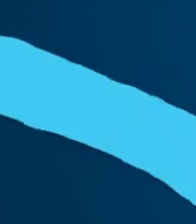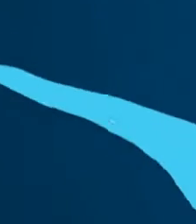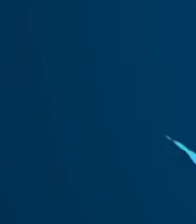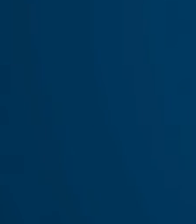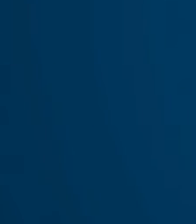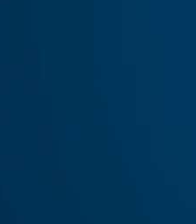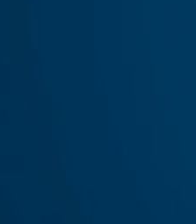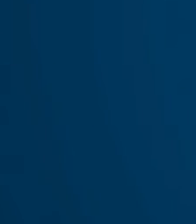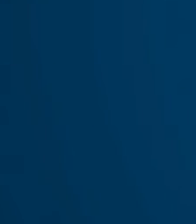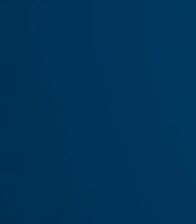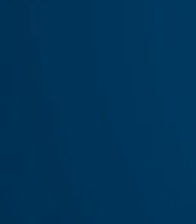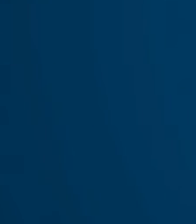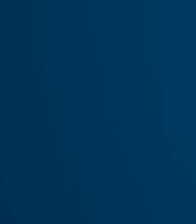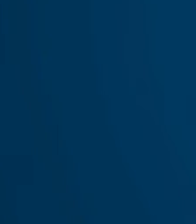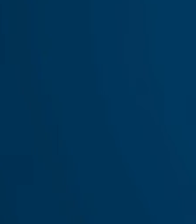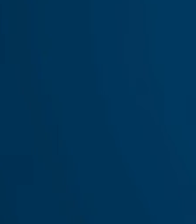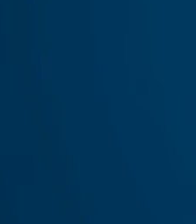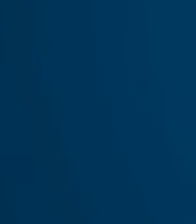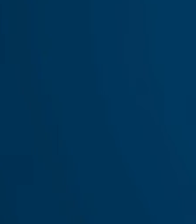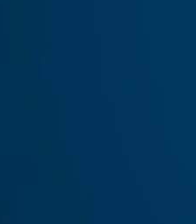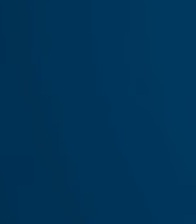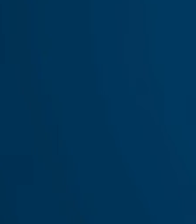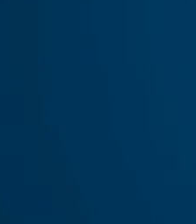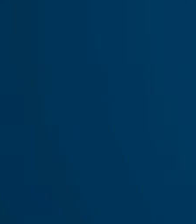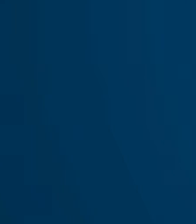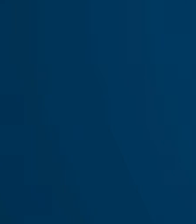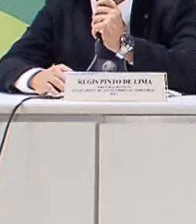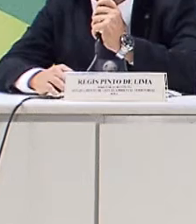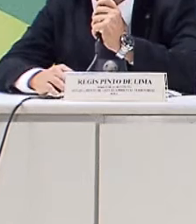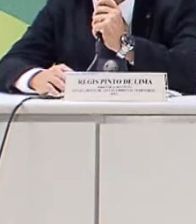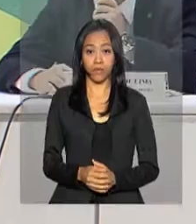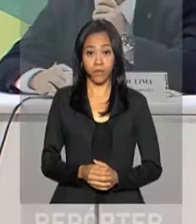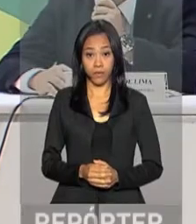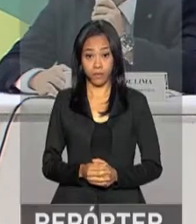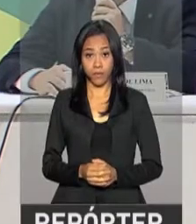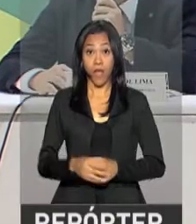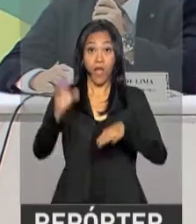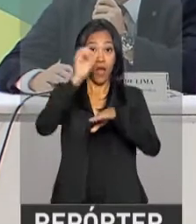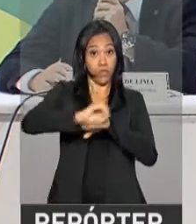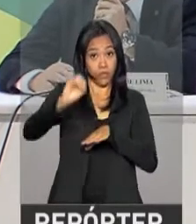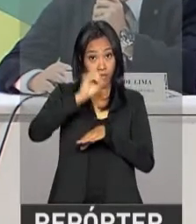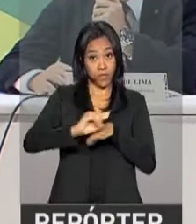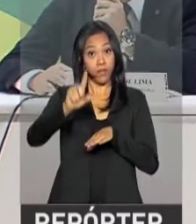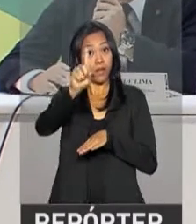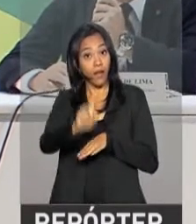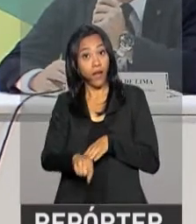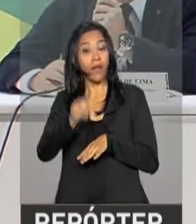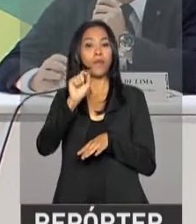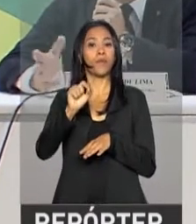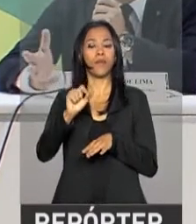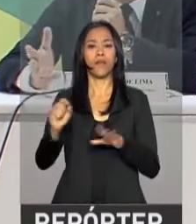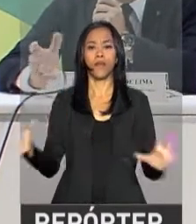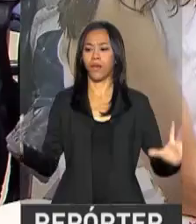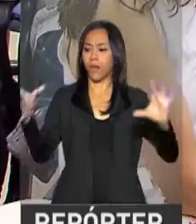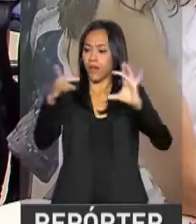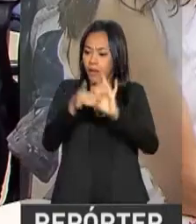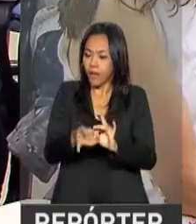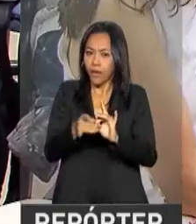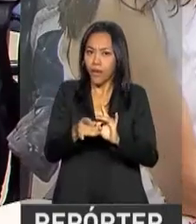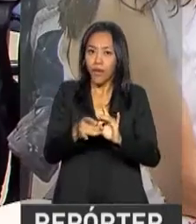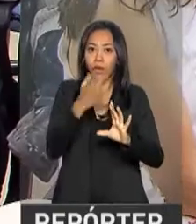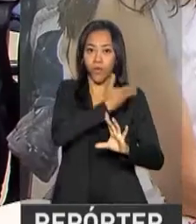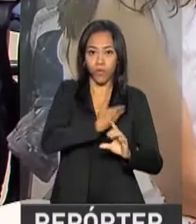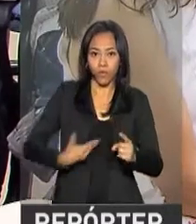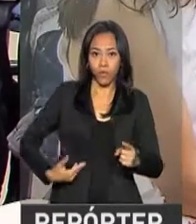vem aí o 8º fórum mundial da água as oficinas são uma forma de unir estados municípios